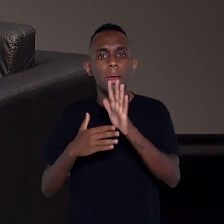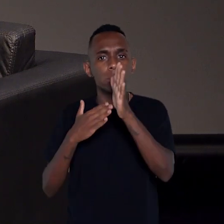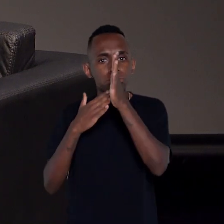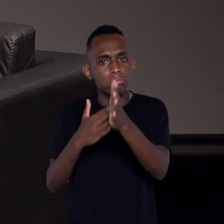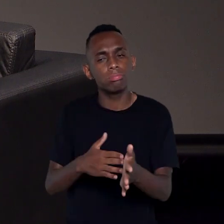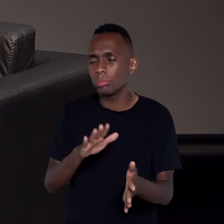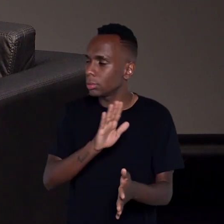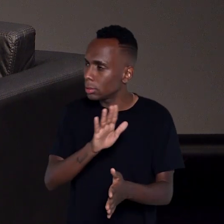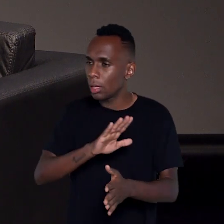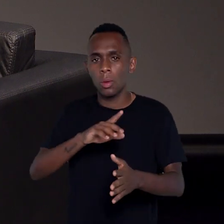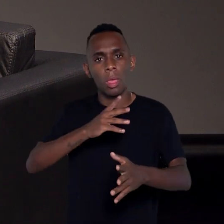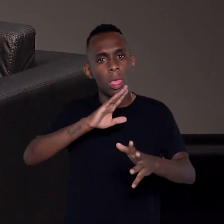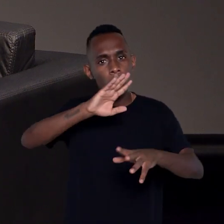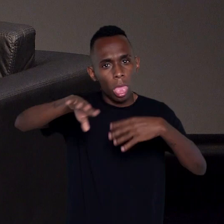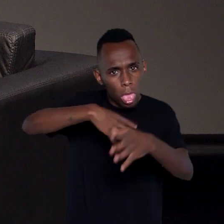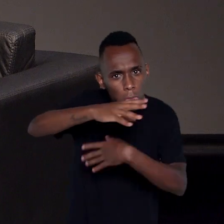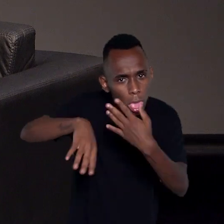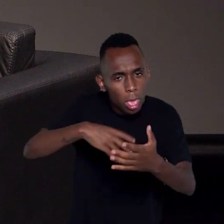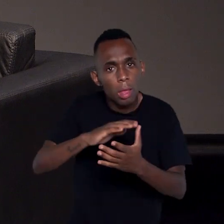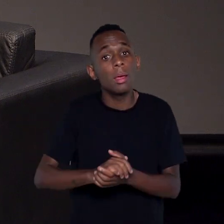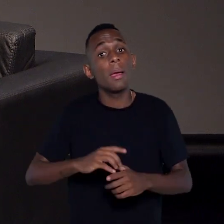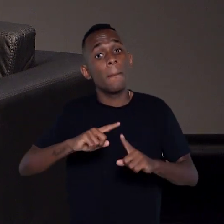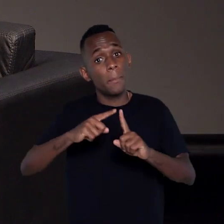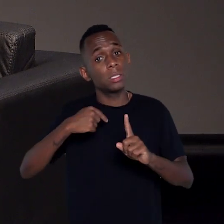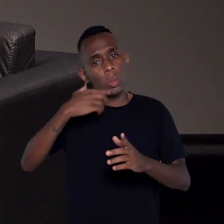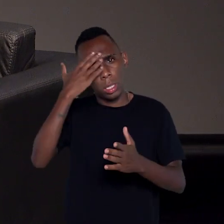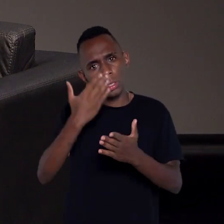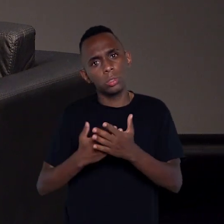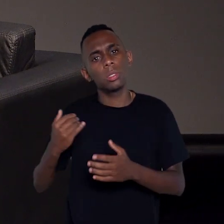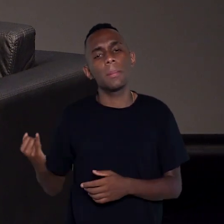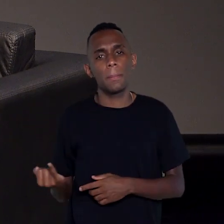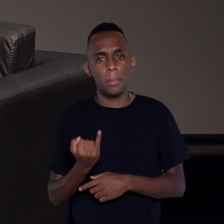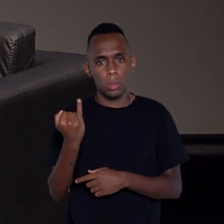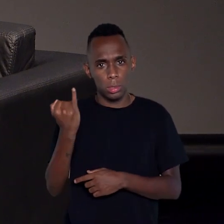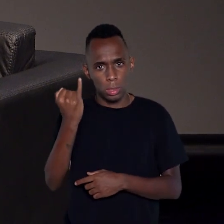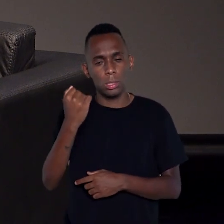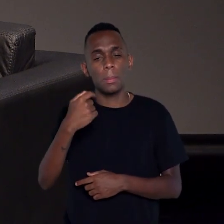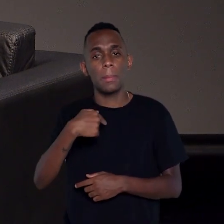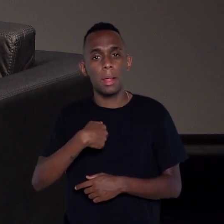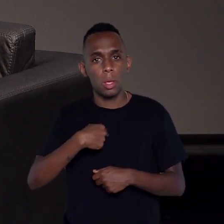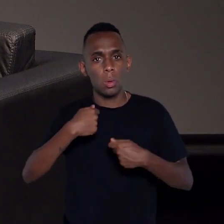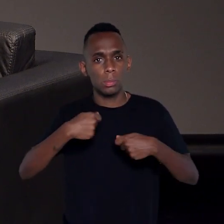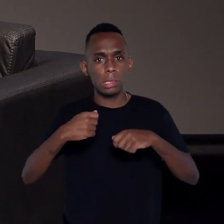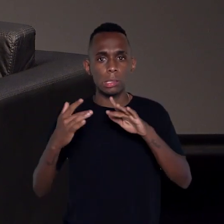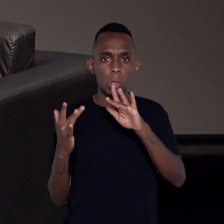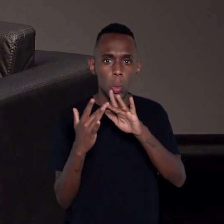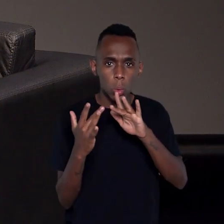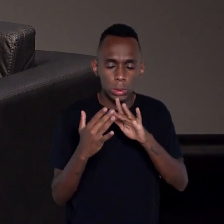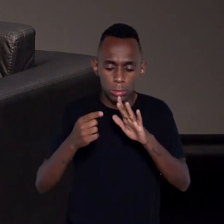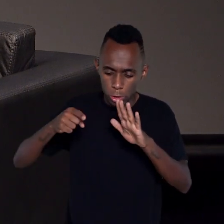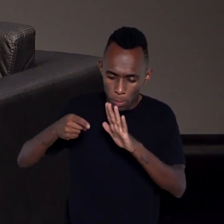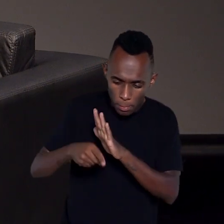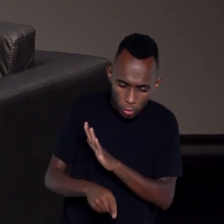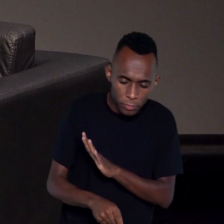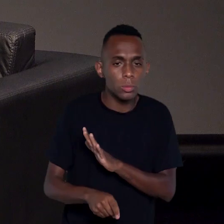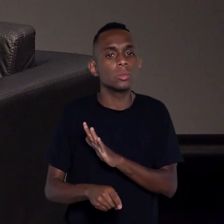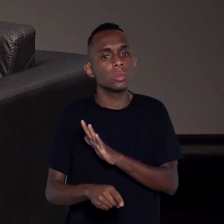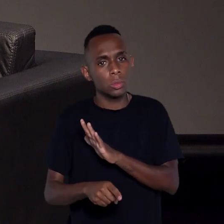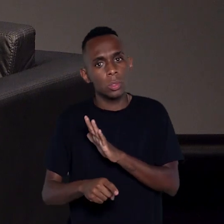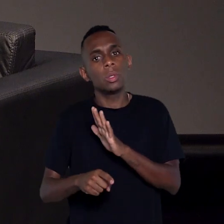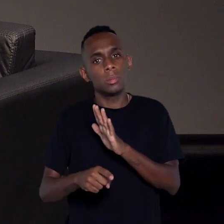meio caótica. Mas eu acho que foi importante para que eu tivesse um contato muito profundo